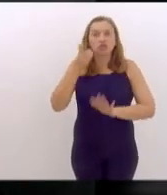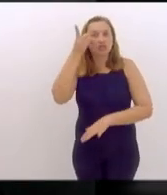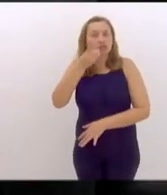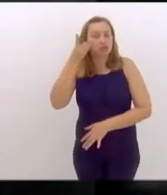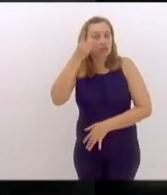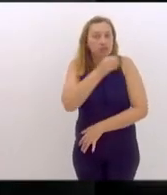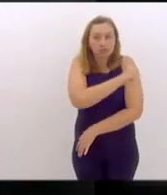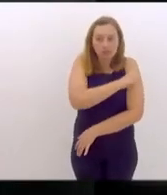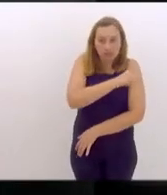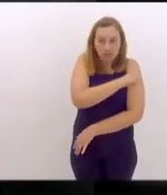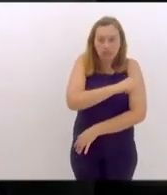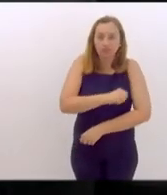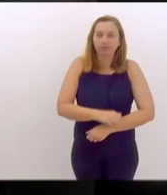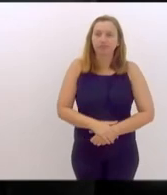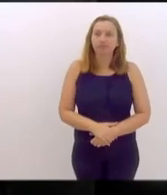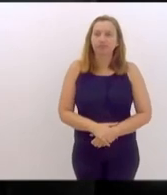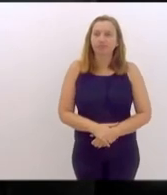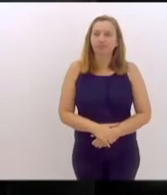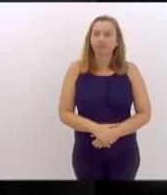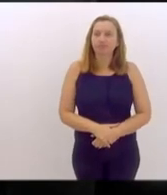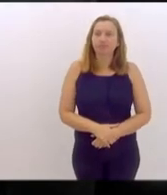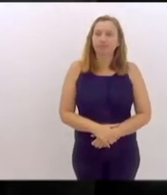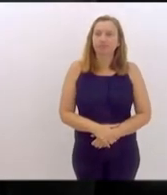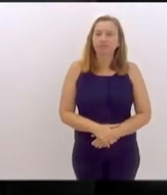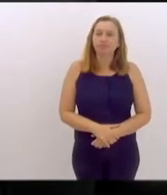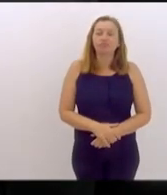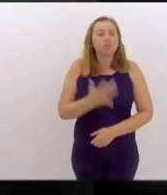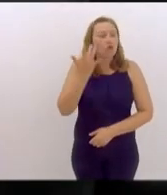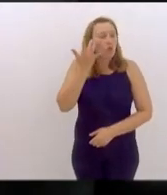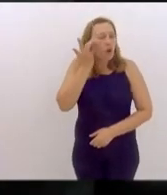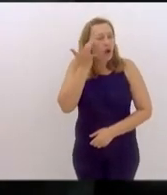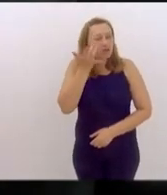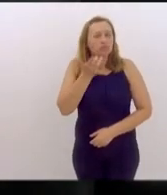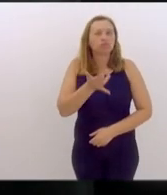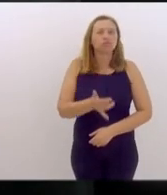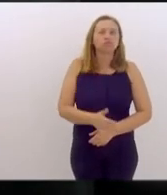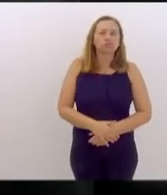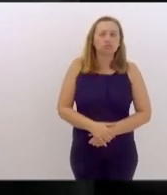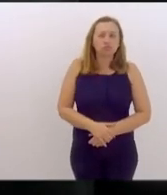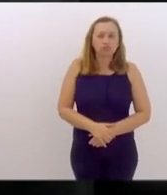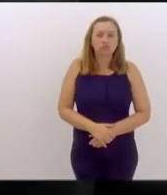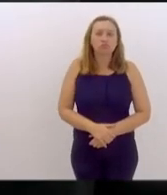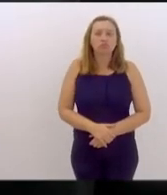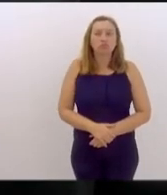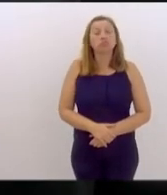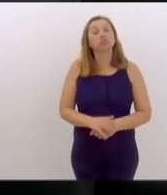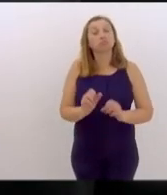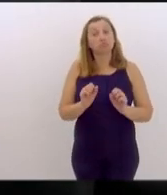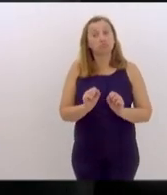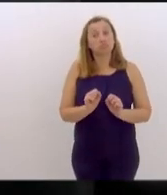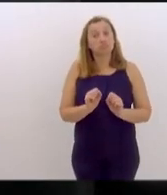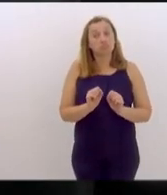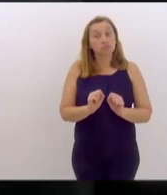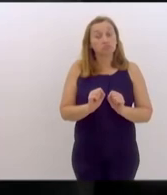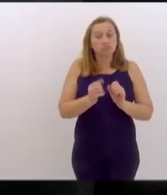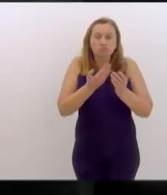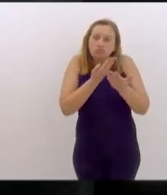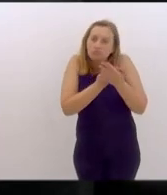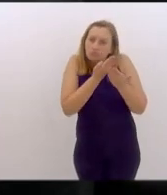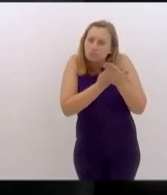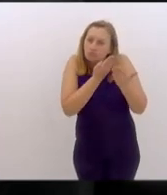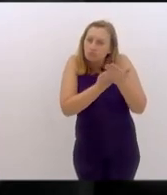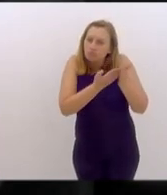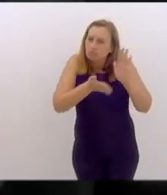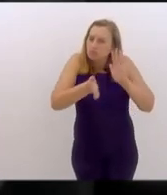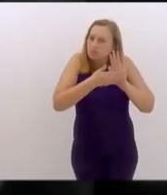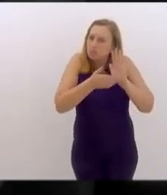enfermeira Rejane eu acho que a gente devia dar uma estudada na